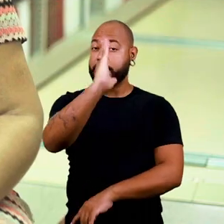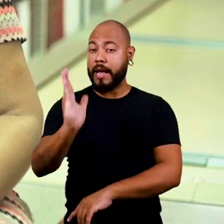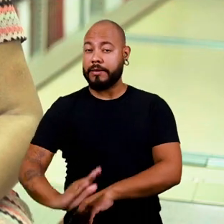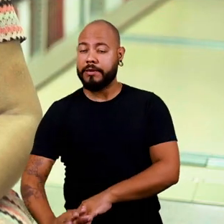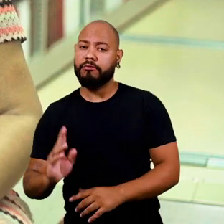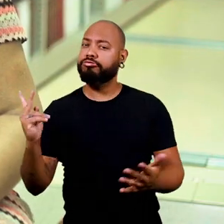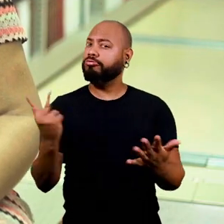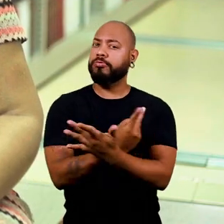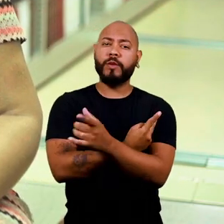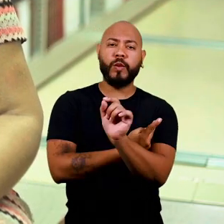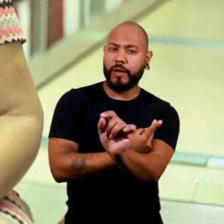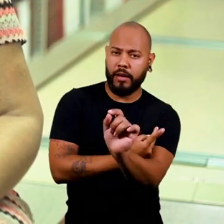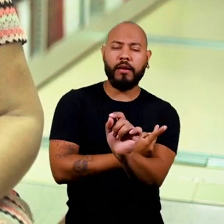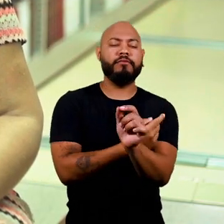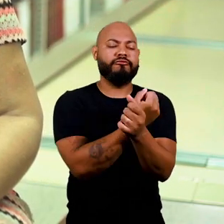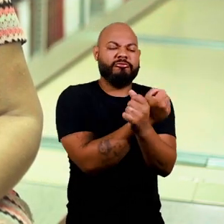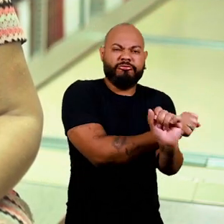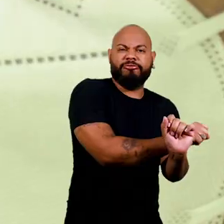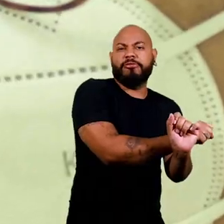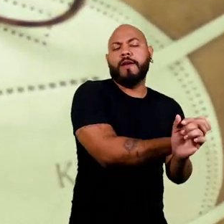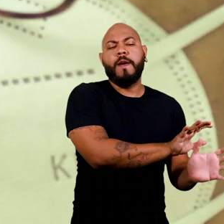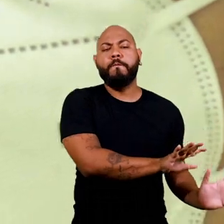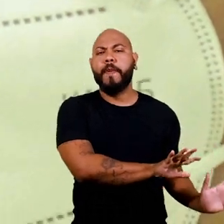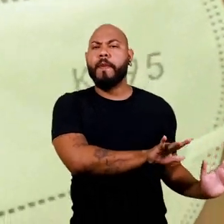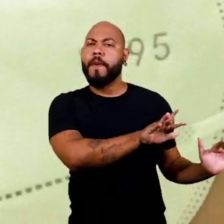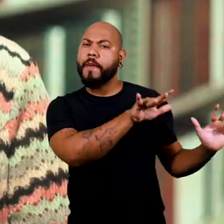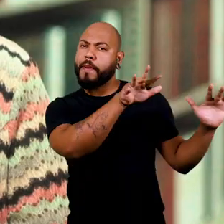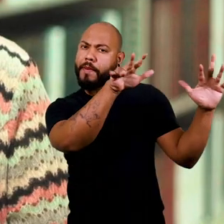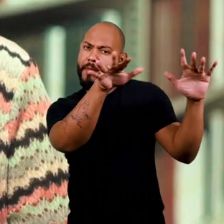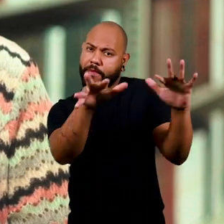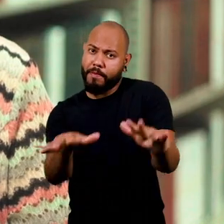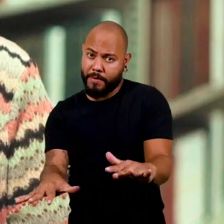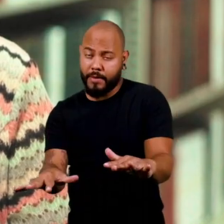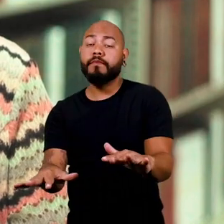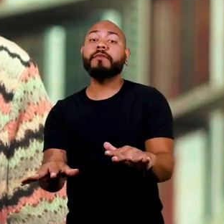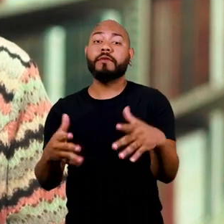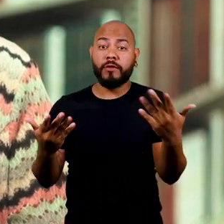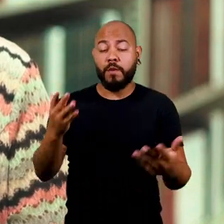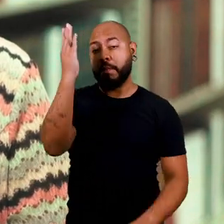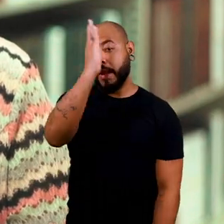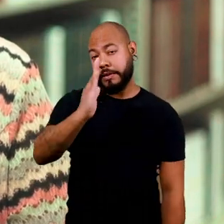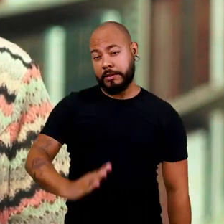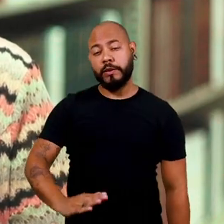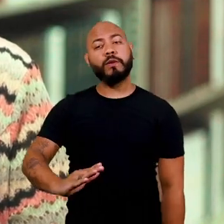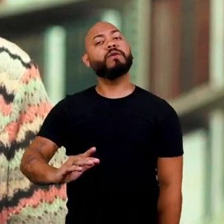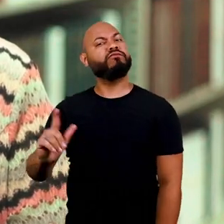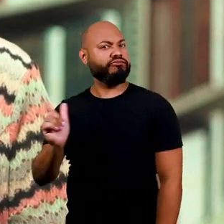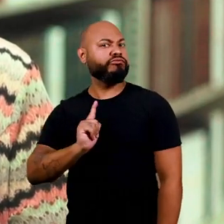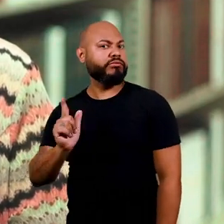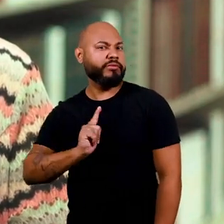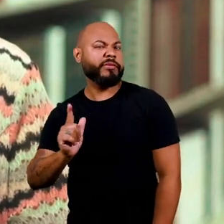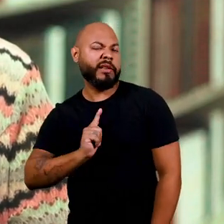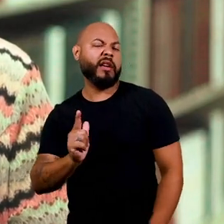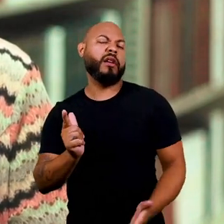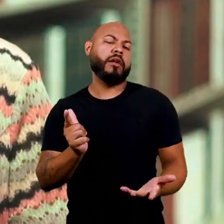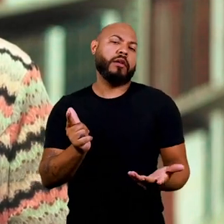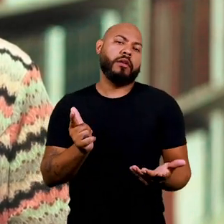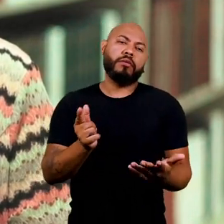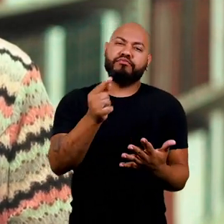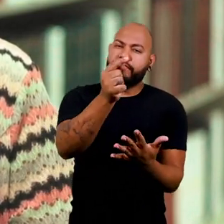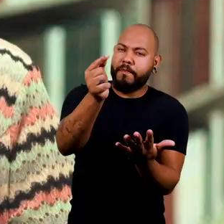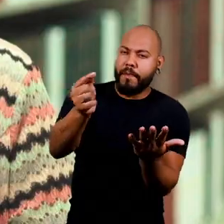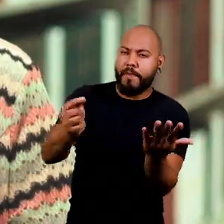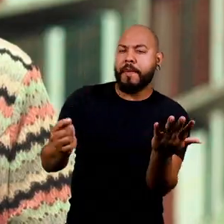imigração forçada de indivíduos da África. O Brasil tem uma prevalência grande, uma incidência grande de